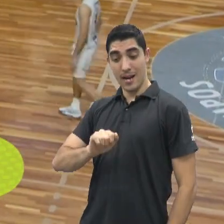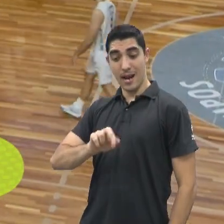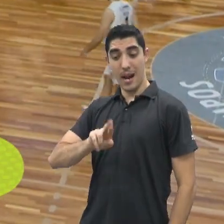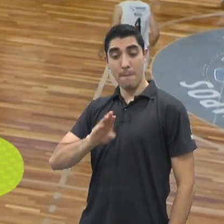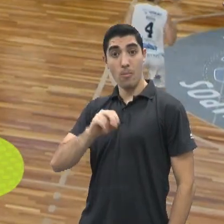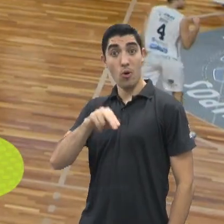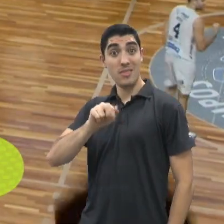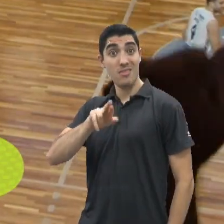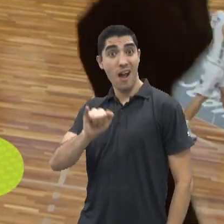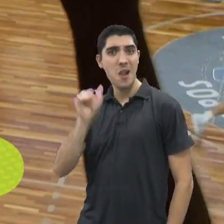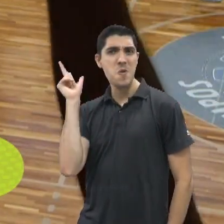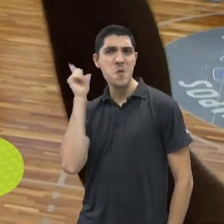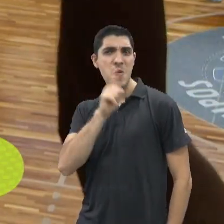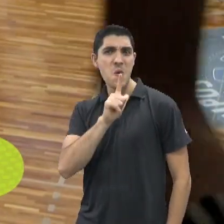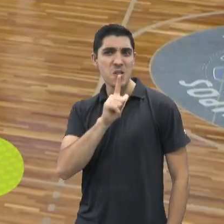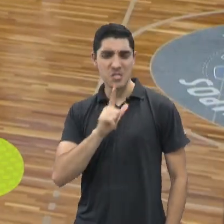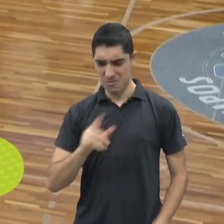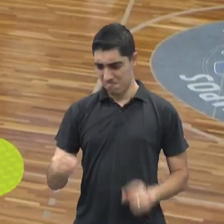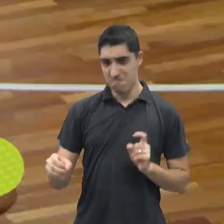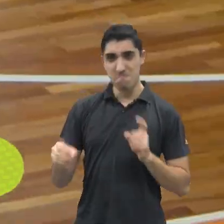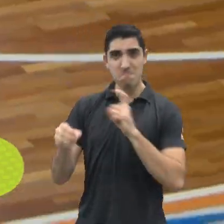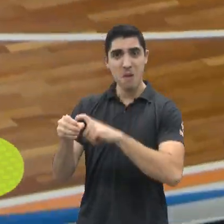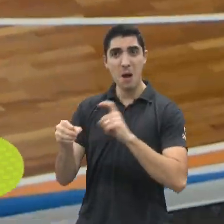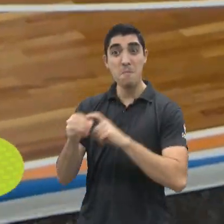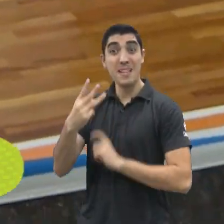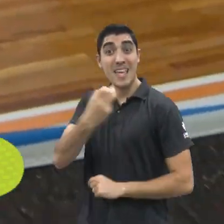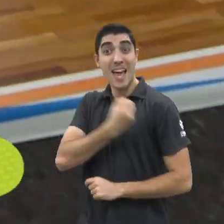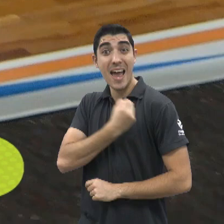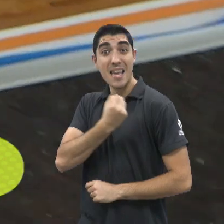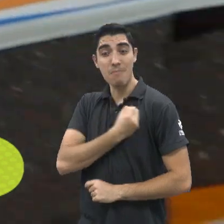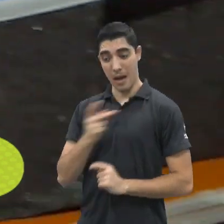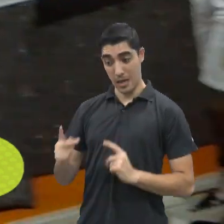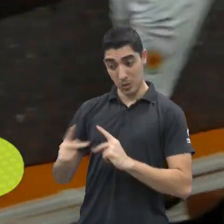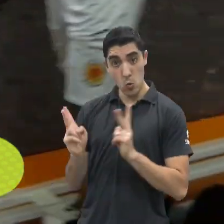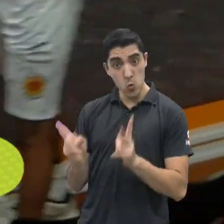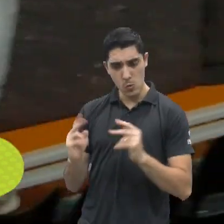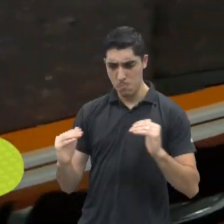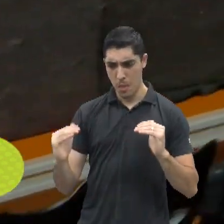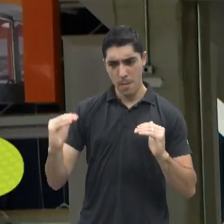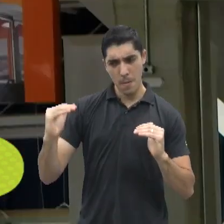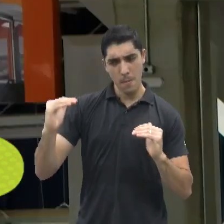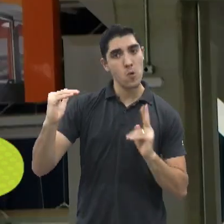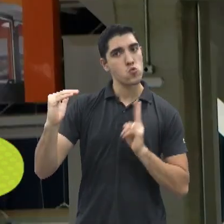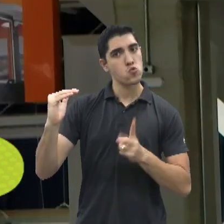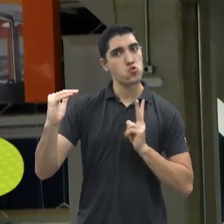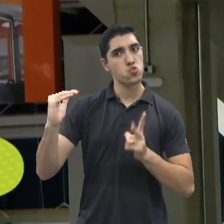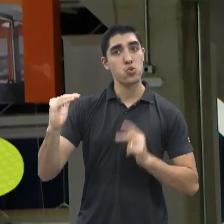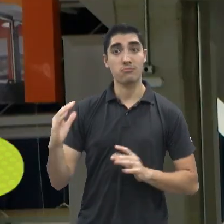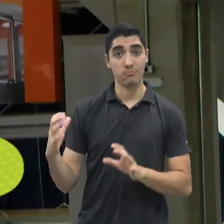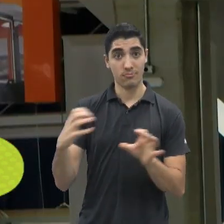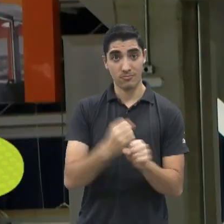de 3 manteve o time joseense em vantagem até o final da partida,